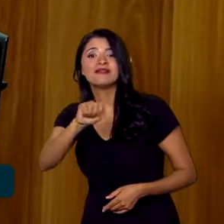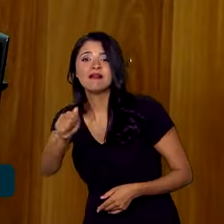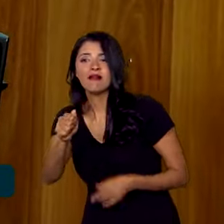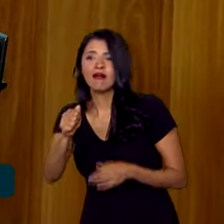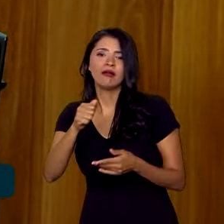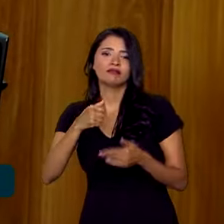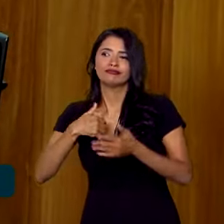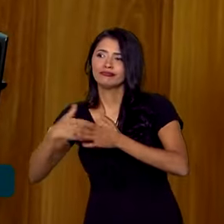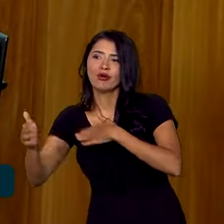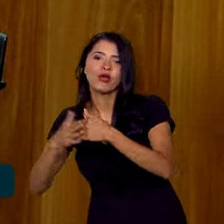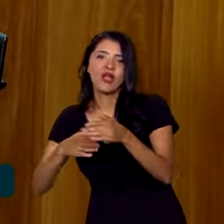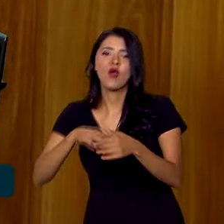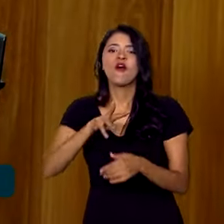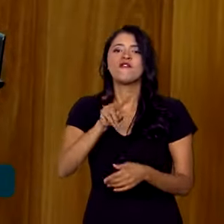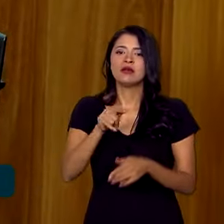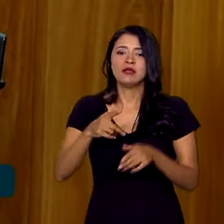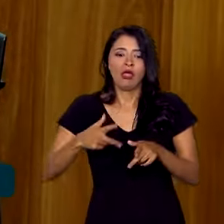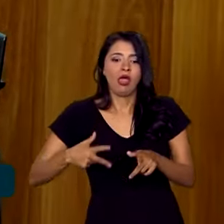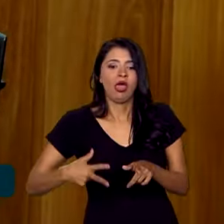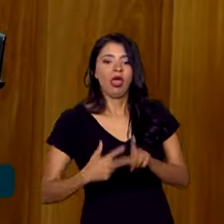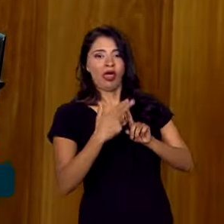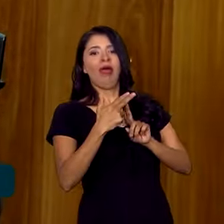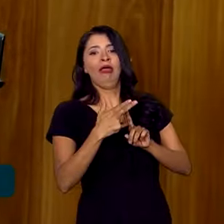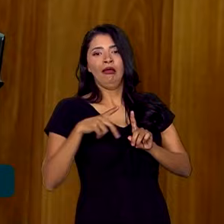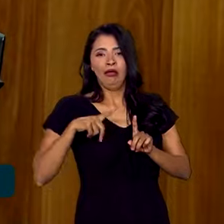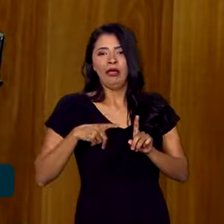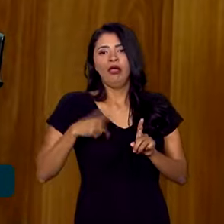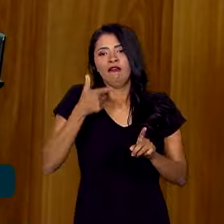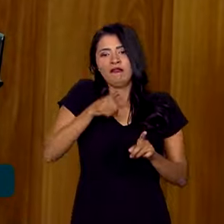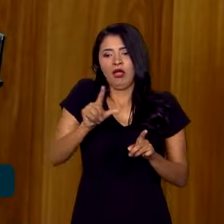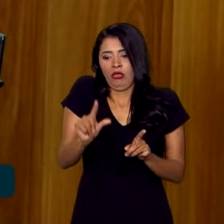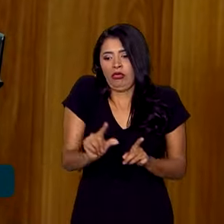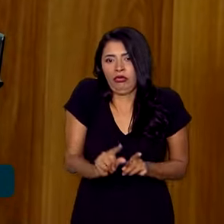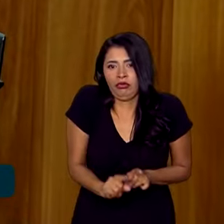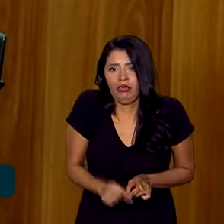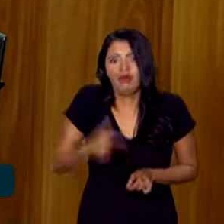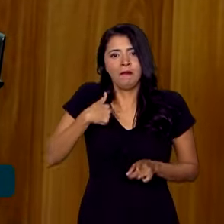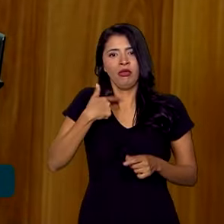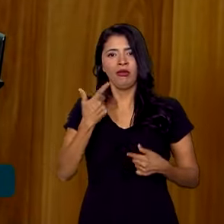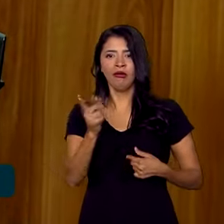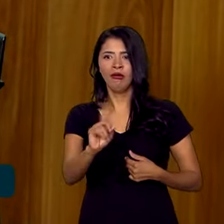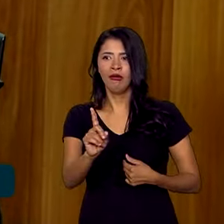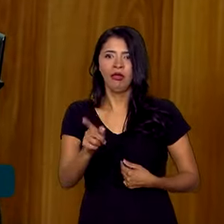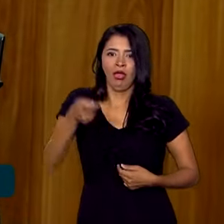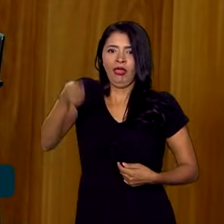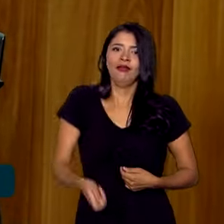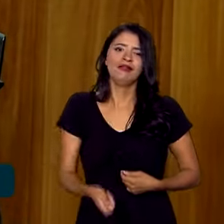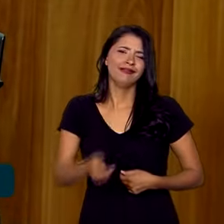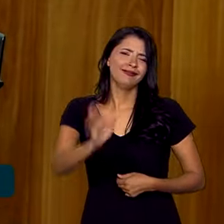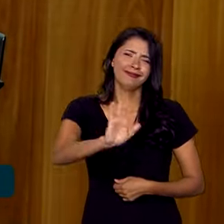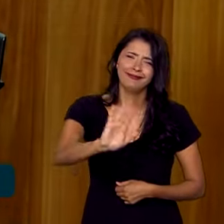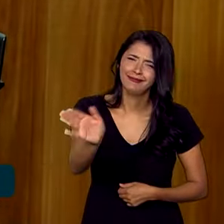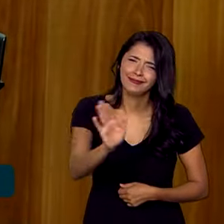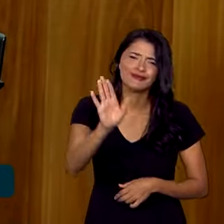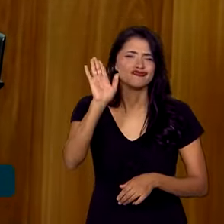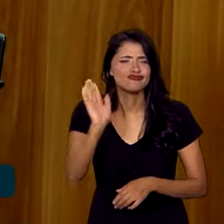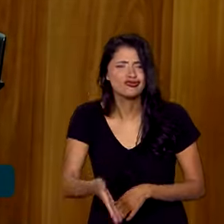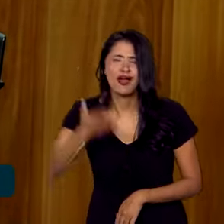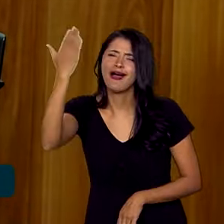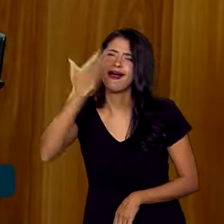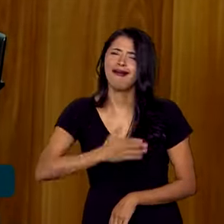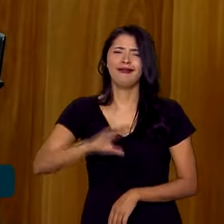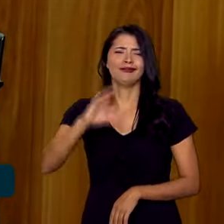vasectomia né que a gente Às vezes tem a fantasia de que não vão diminuir a minha virilidade né não você tem evidências científicas que não